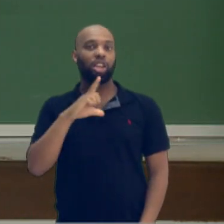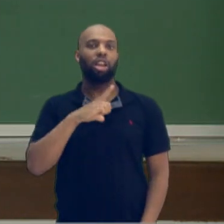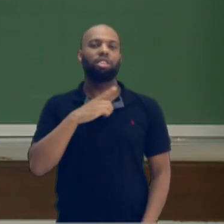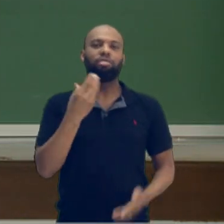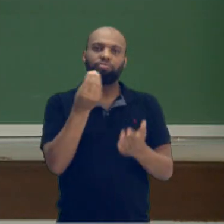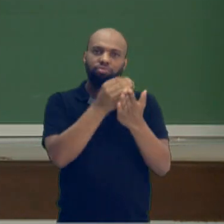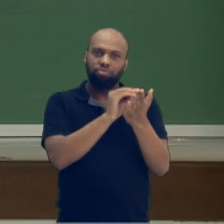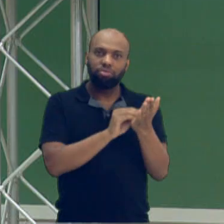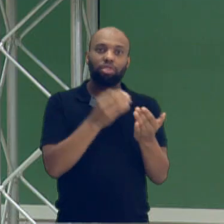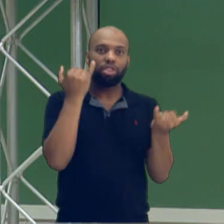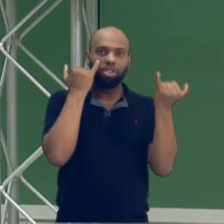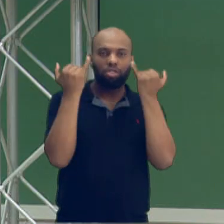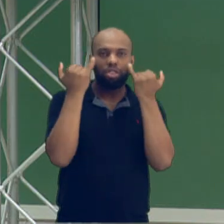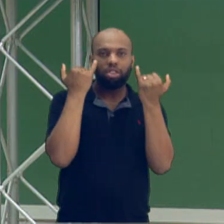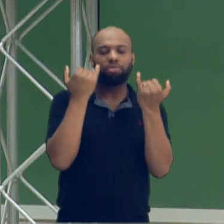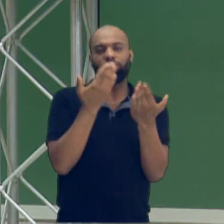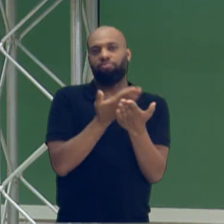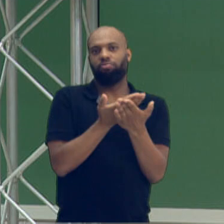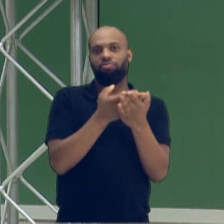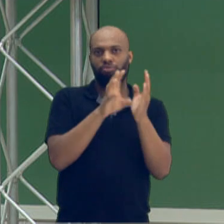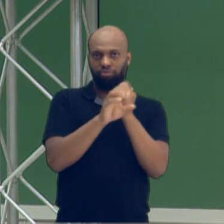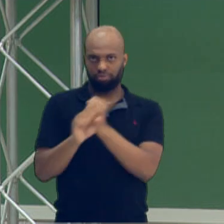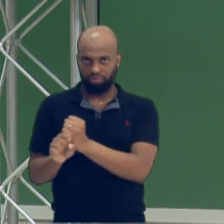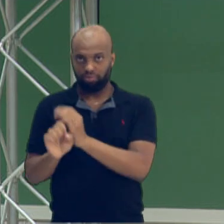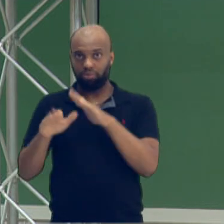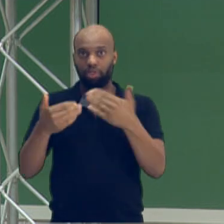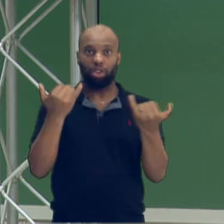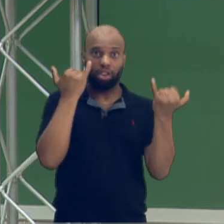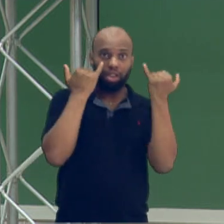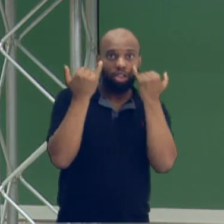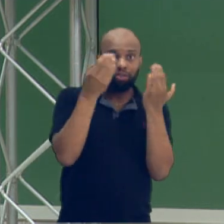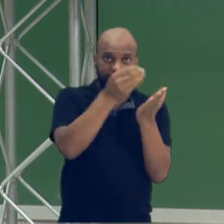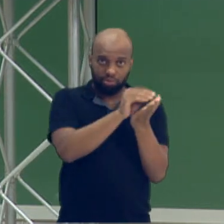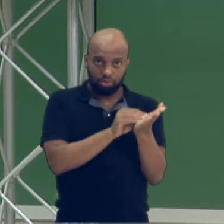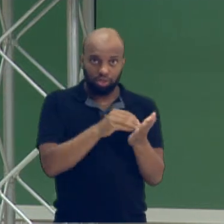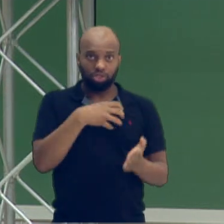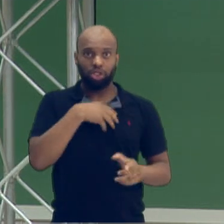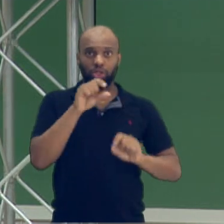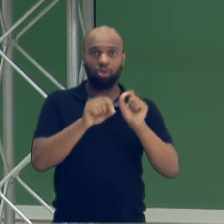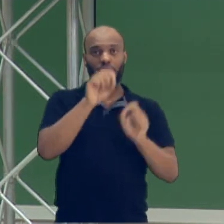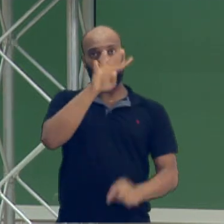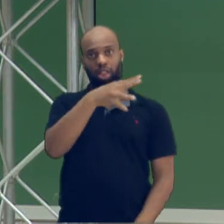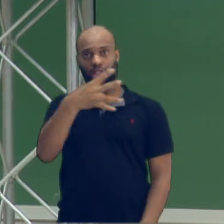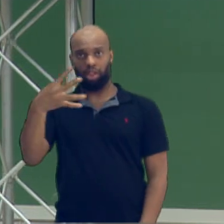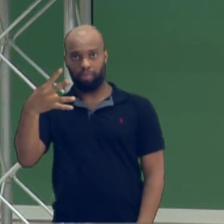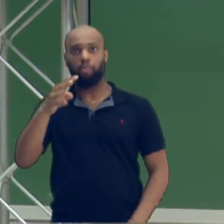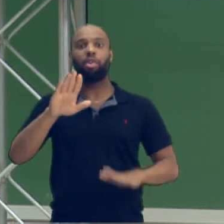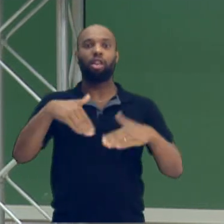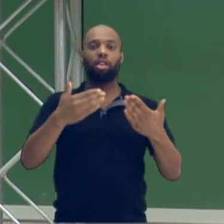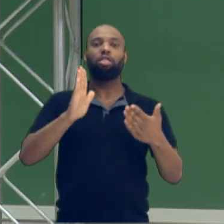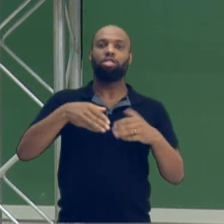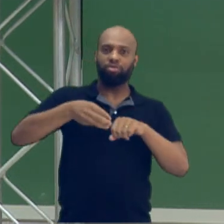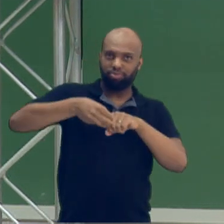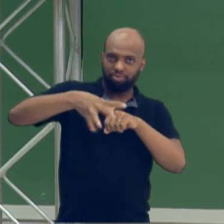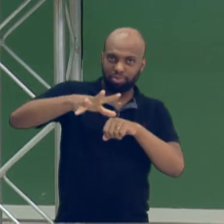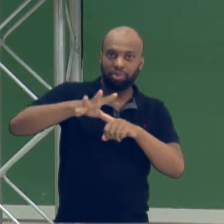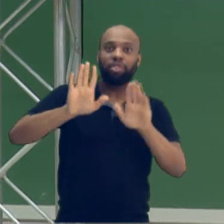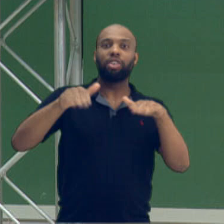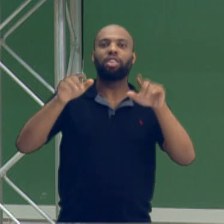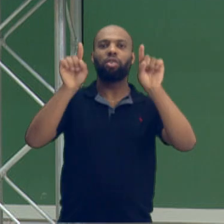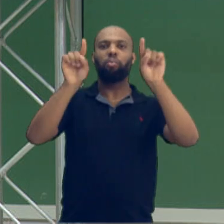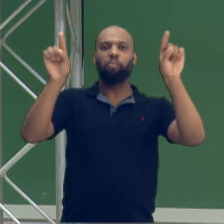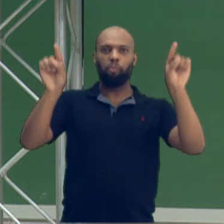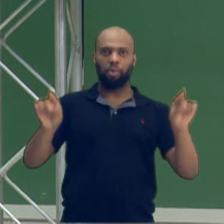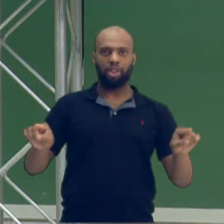Para trabalhar com contabilidade. E esses dados eram anotados em forma de tabelas. Então, eu já estou dando uma dica. Matrizes